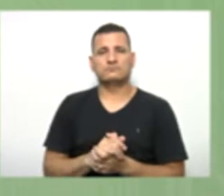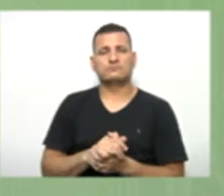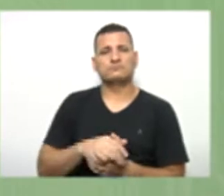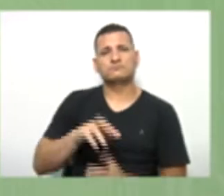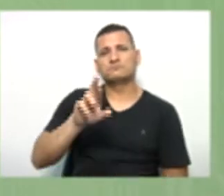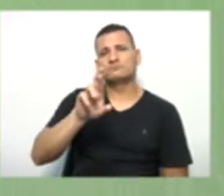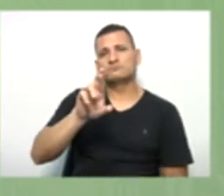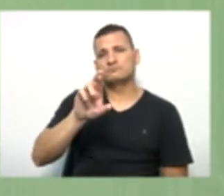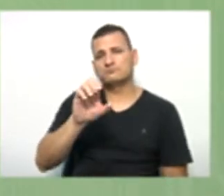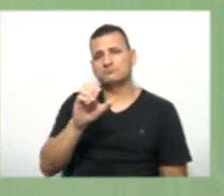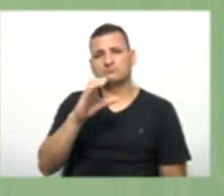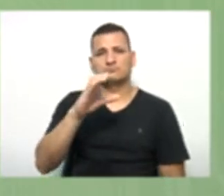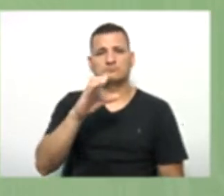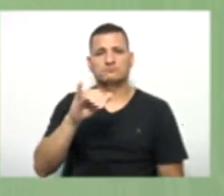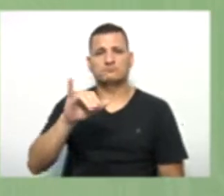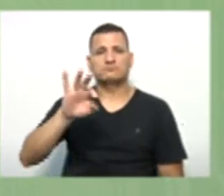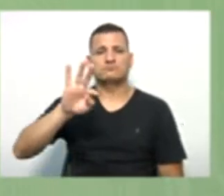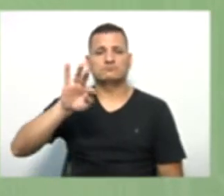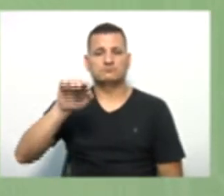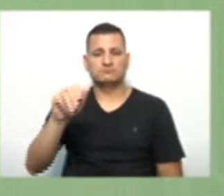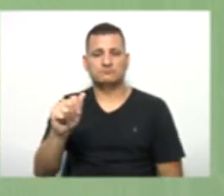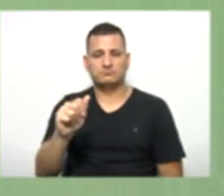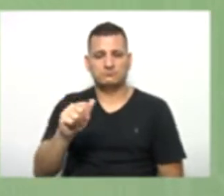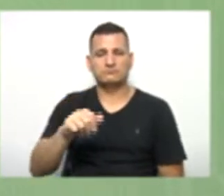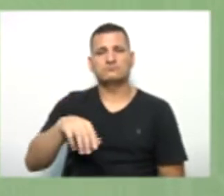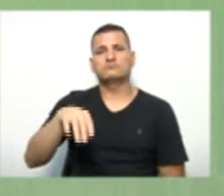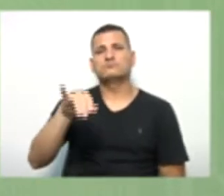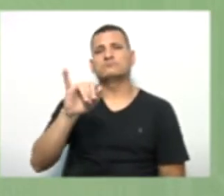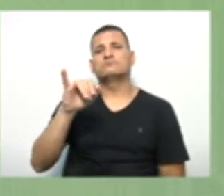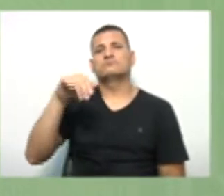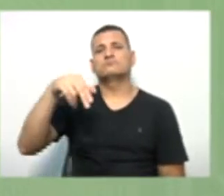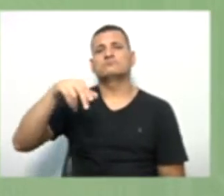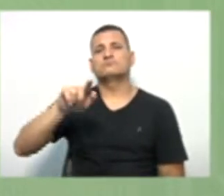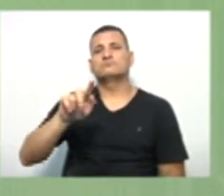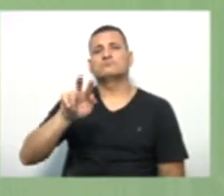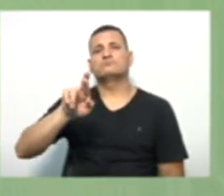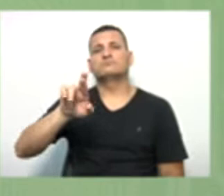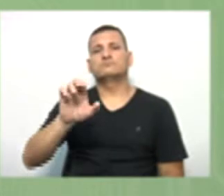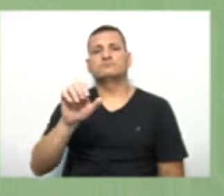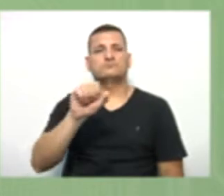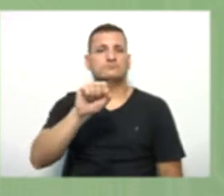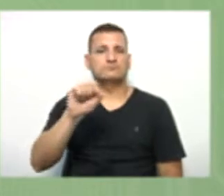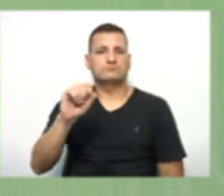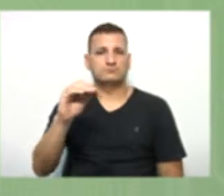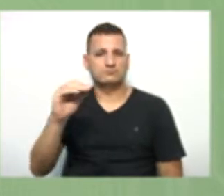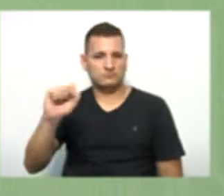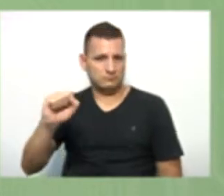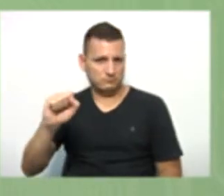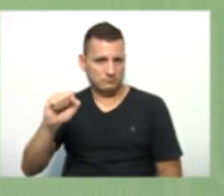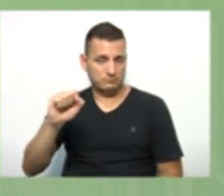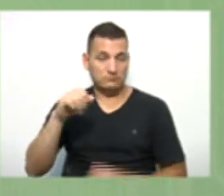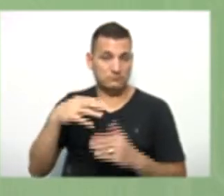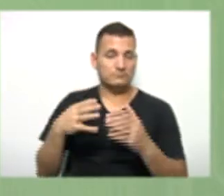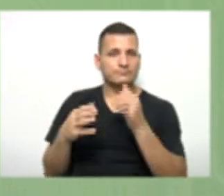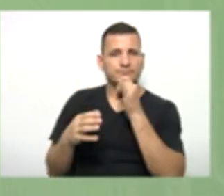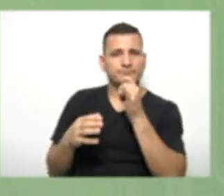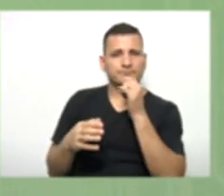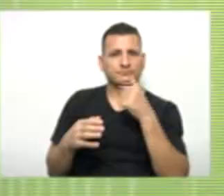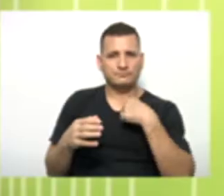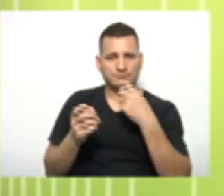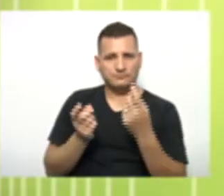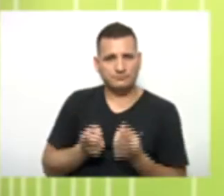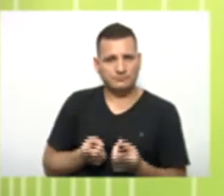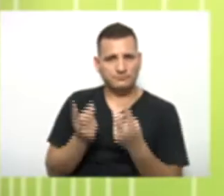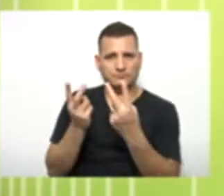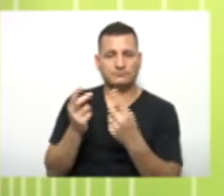receita, ingressos. Então, na cooperativa, as receitas, quando eu vendo um produto, quando eu entrego